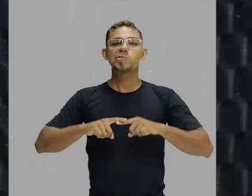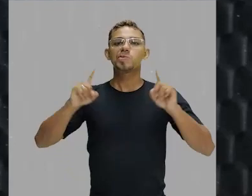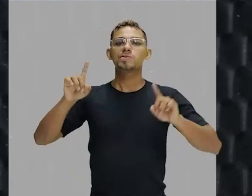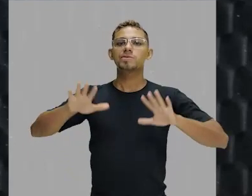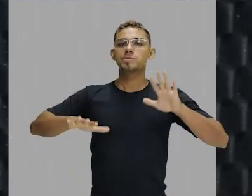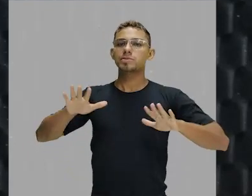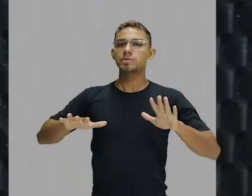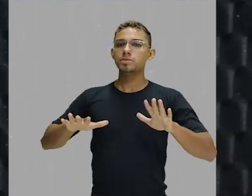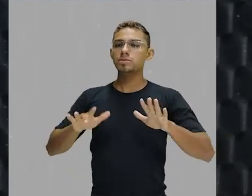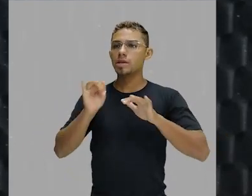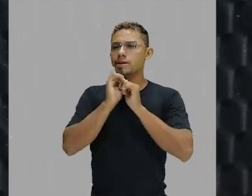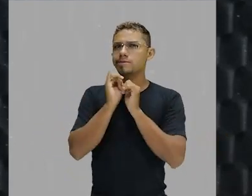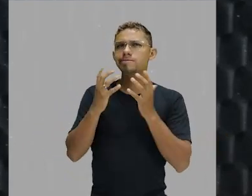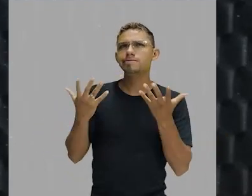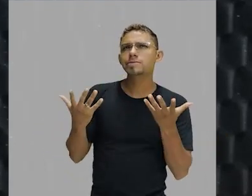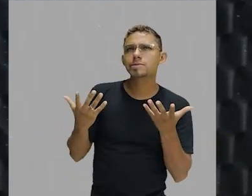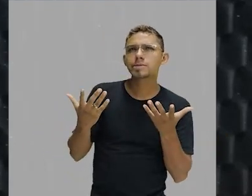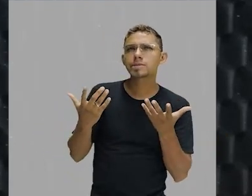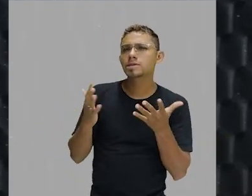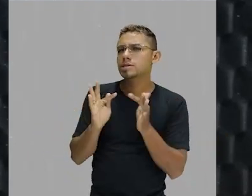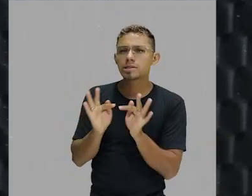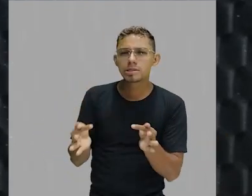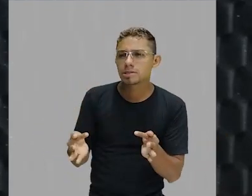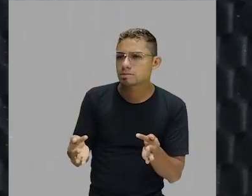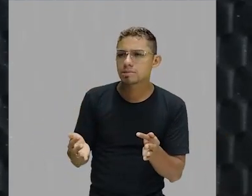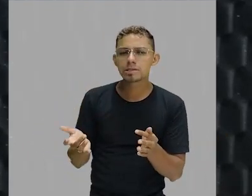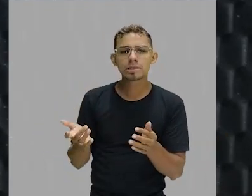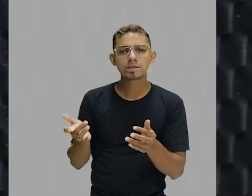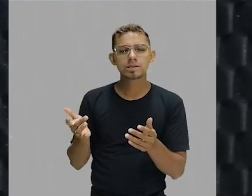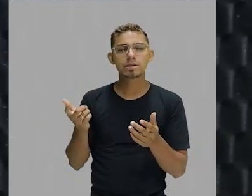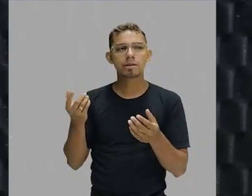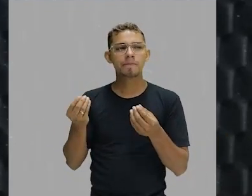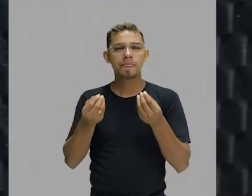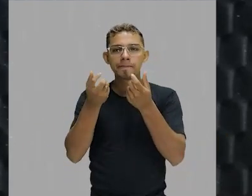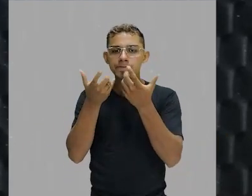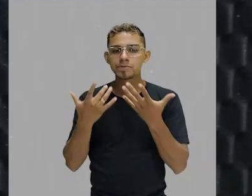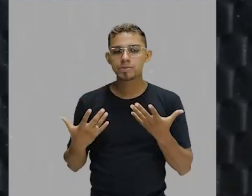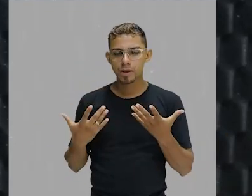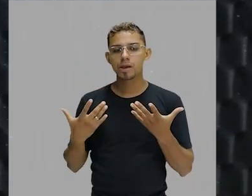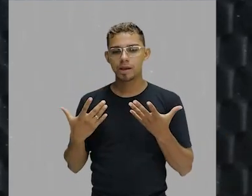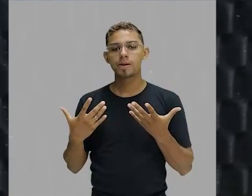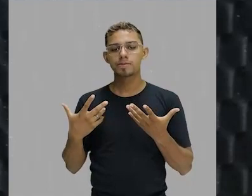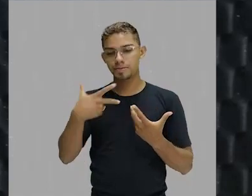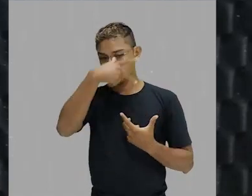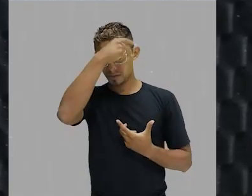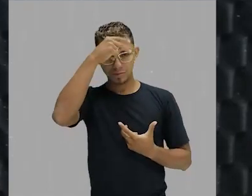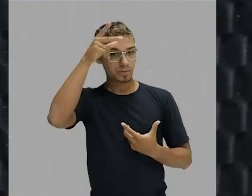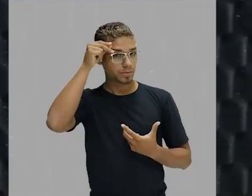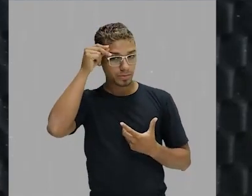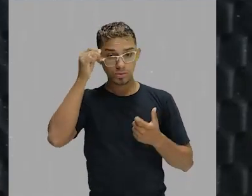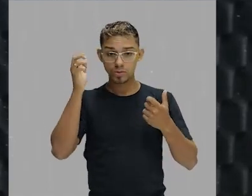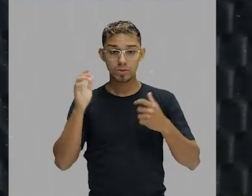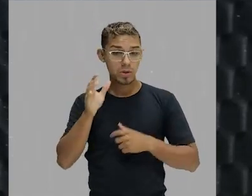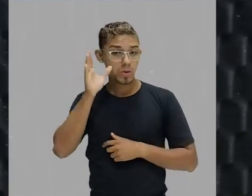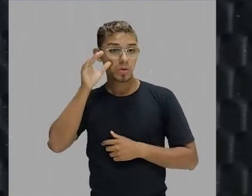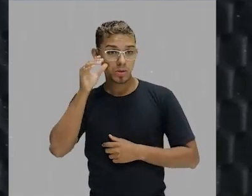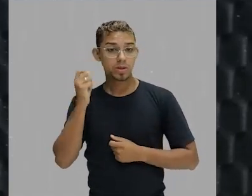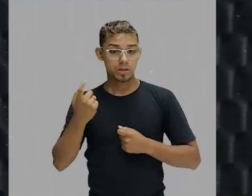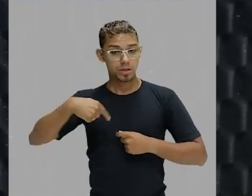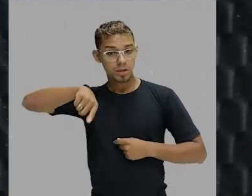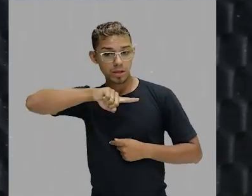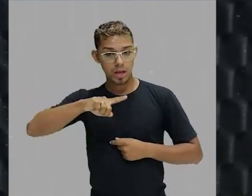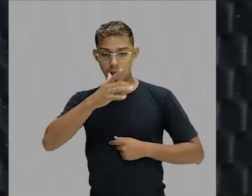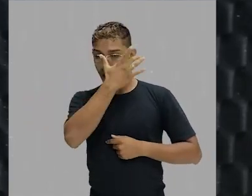gente fala. Né? Esse domínio é responsabilidade da União, do Estado, da Prefeitura. O interessante sobre esse domínio é que